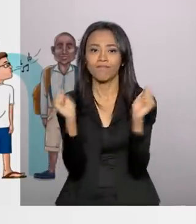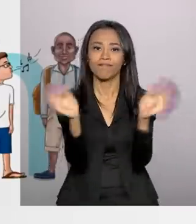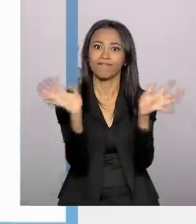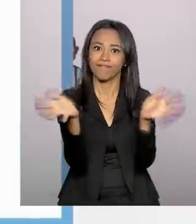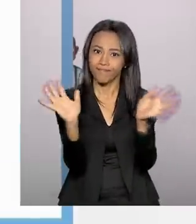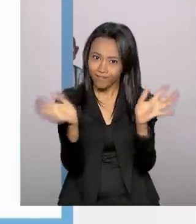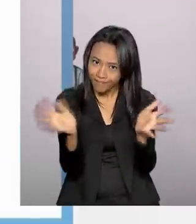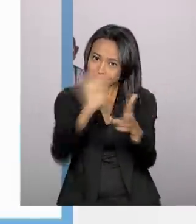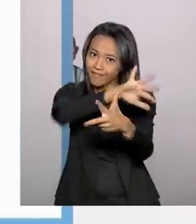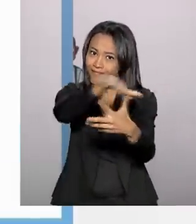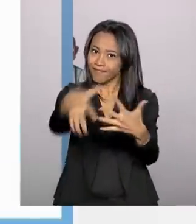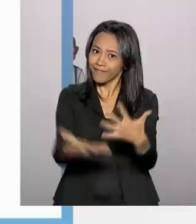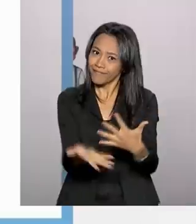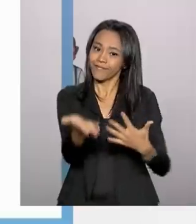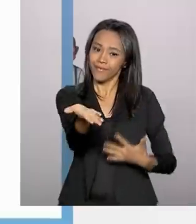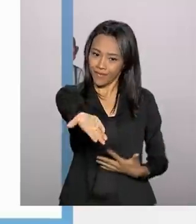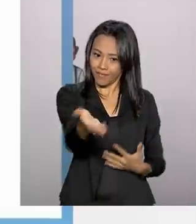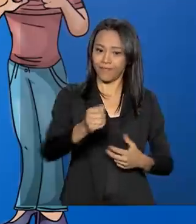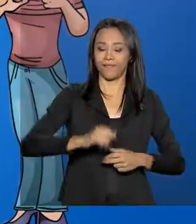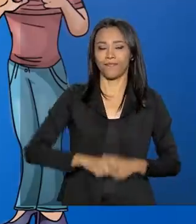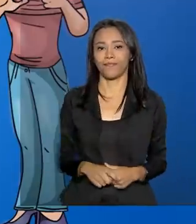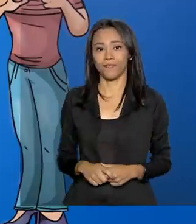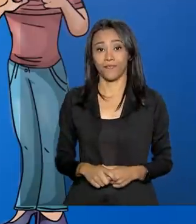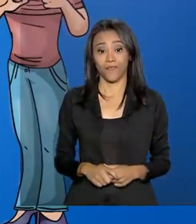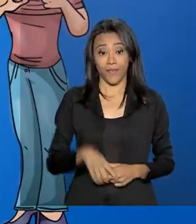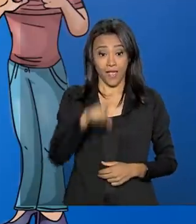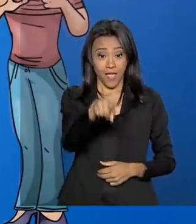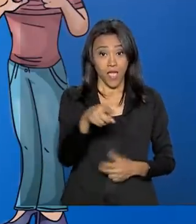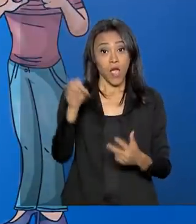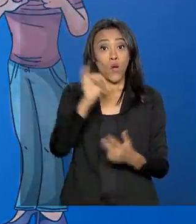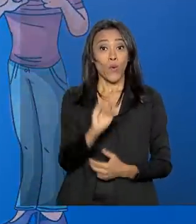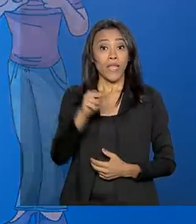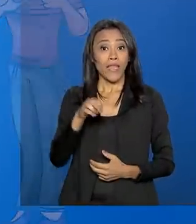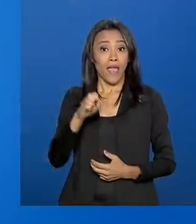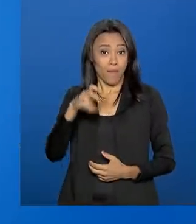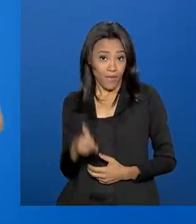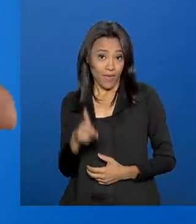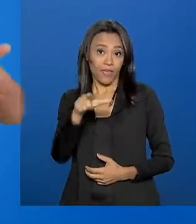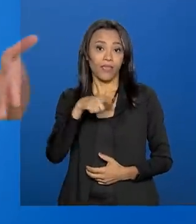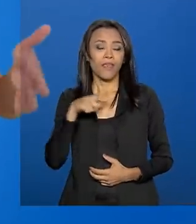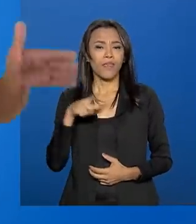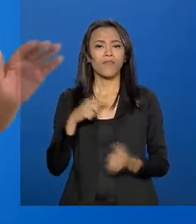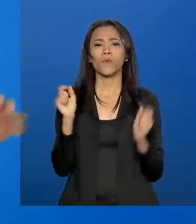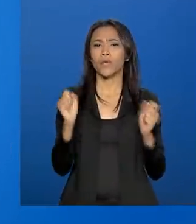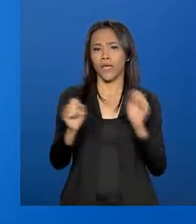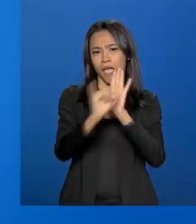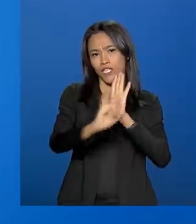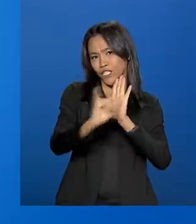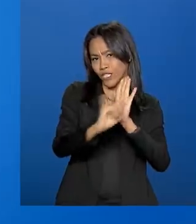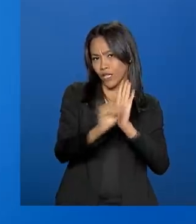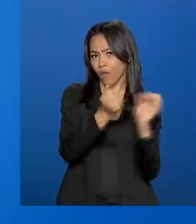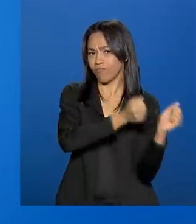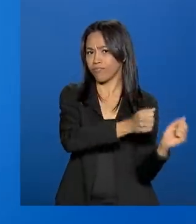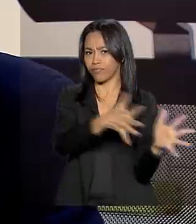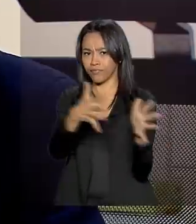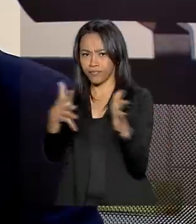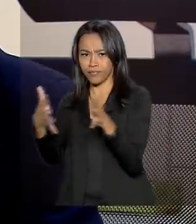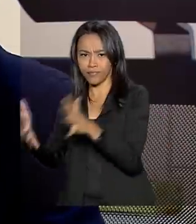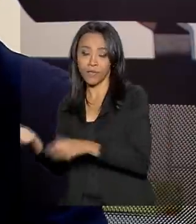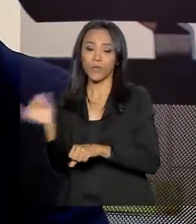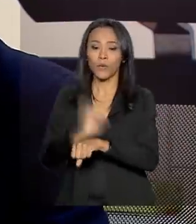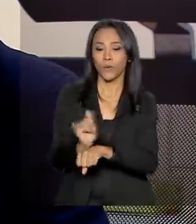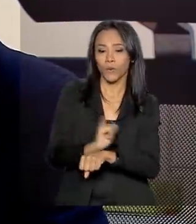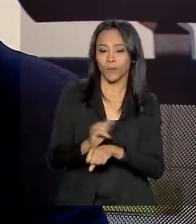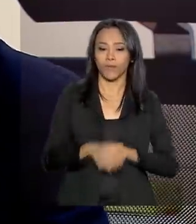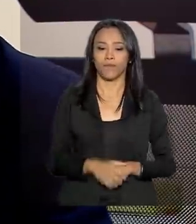língua brasileira de sinais, Libras. O Inep disponibilizou a versão do edital em Libras no YouTube. É